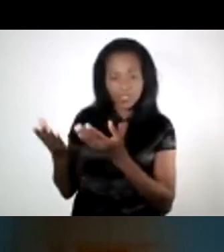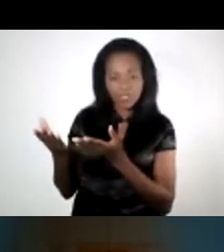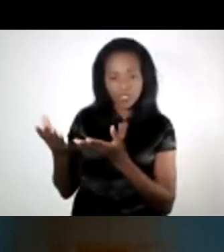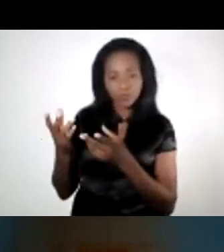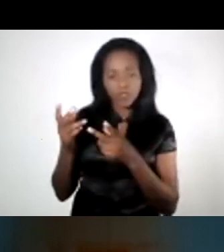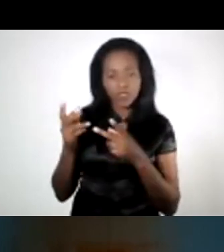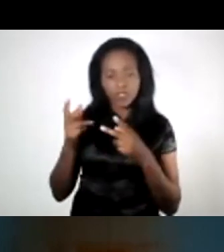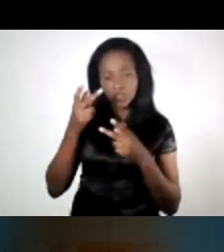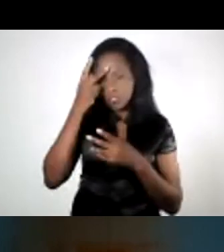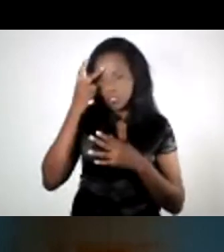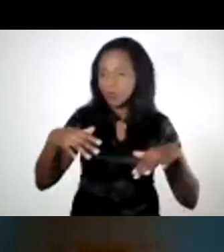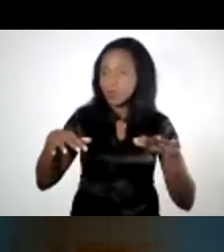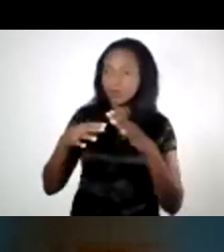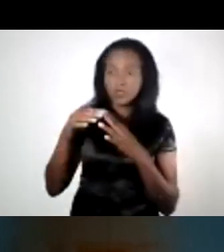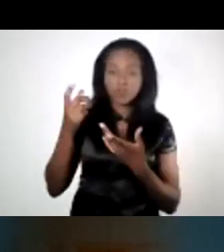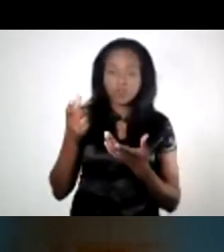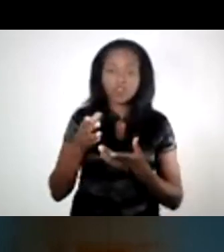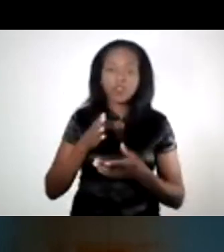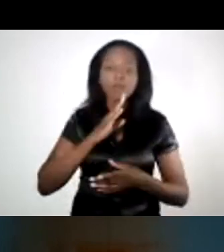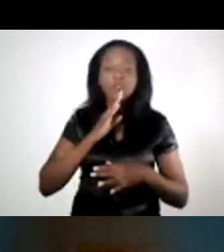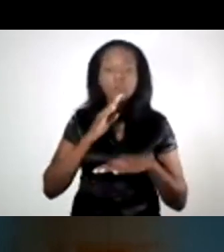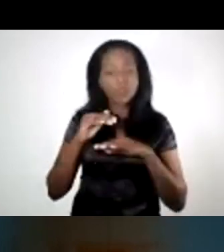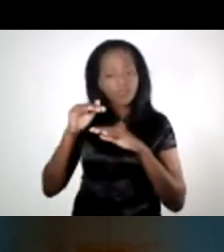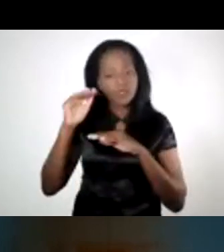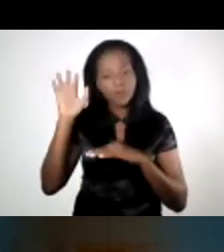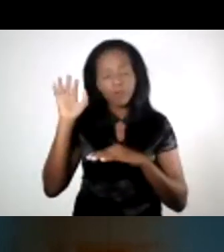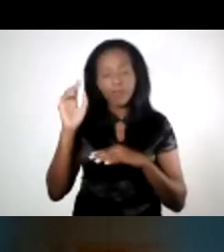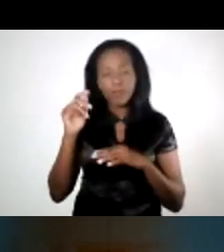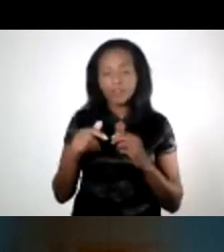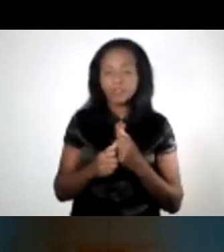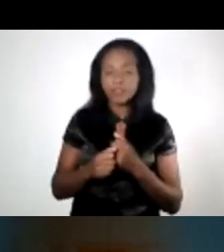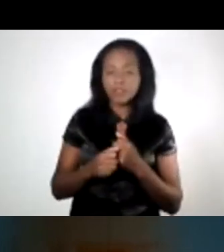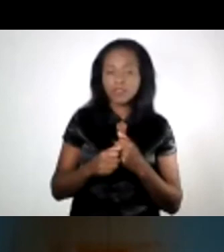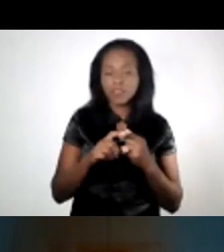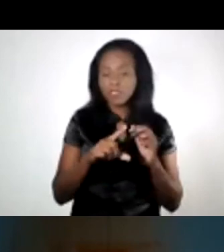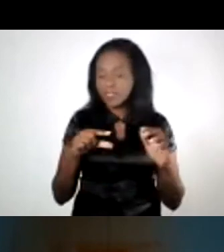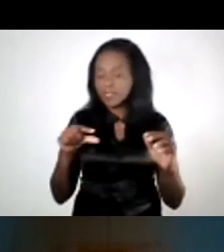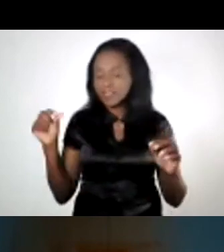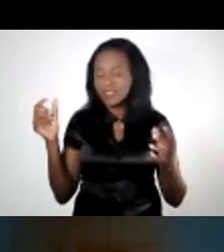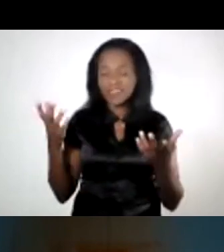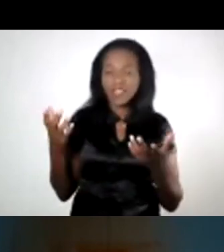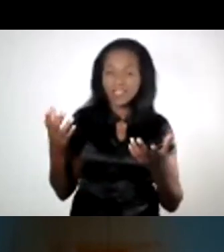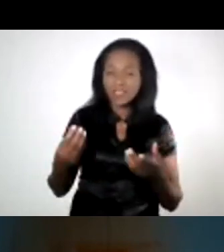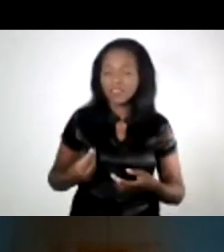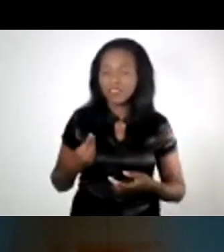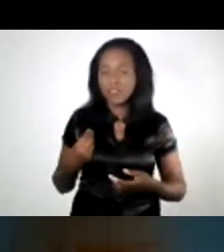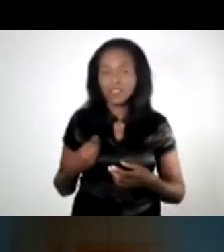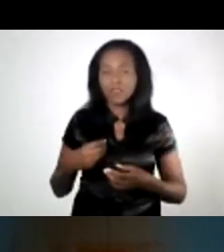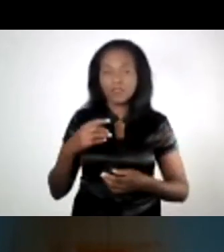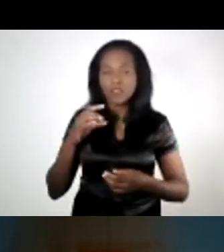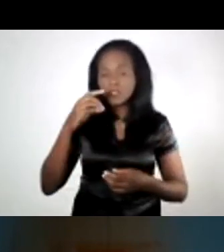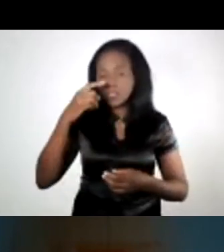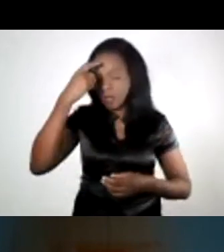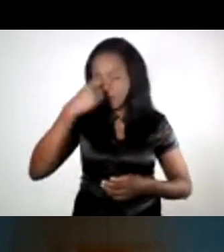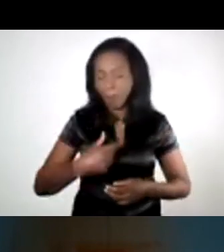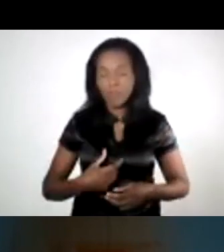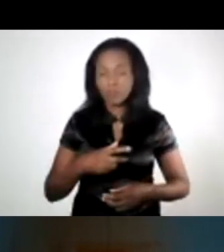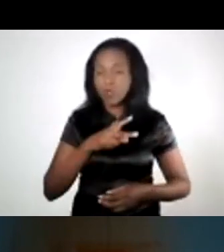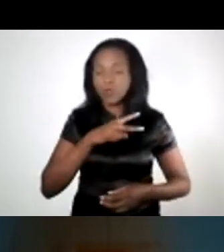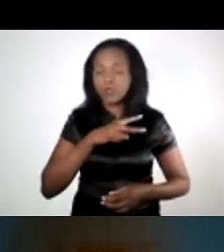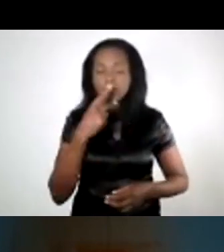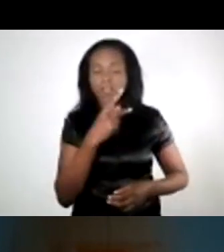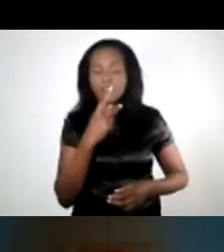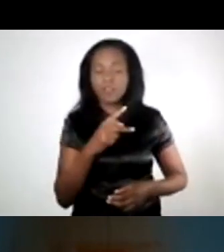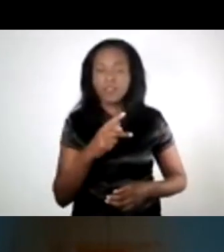se aculturarem, sair do modo etnocêntrico delas, para que elas possam enxergar